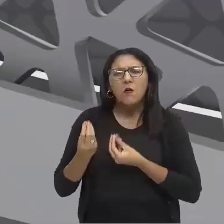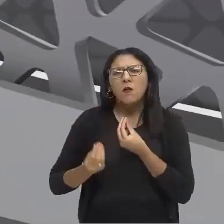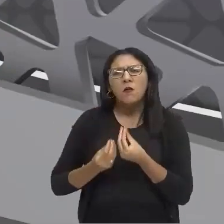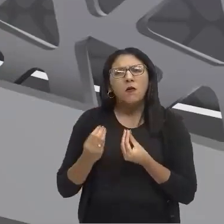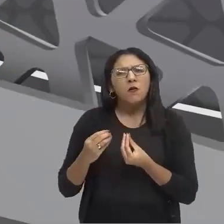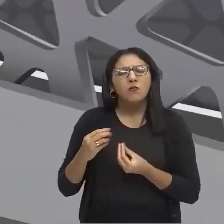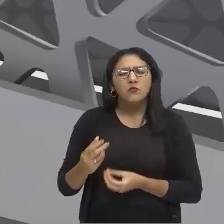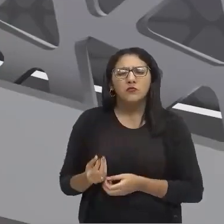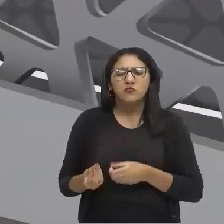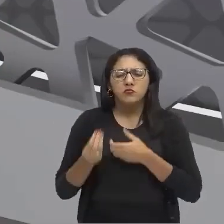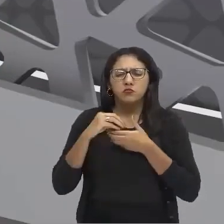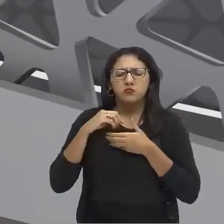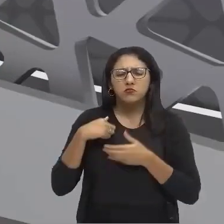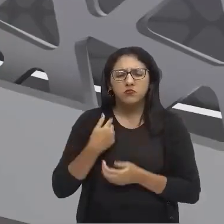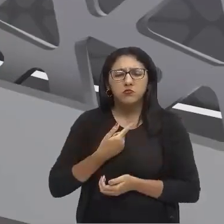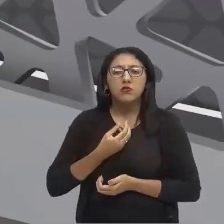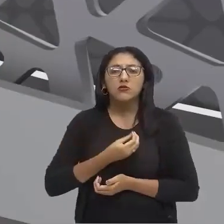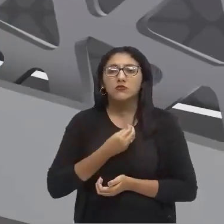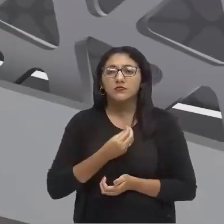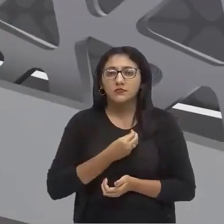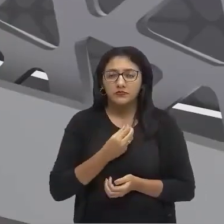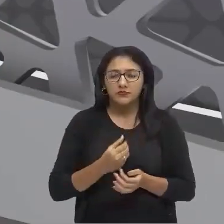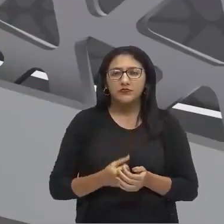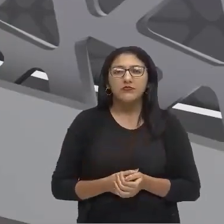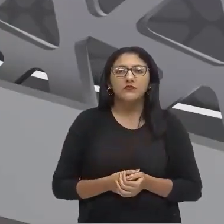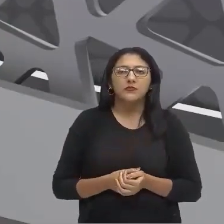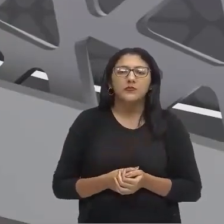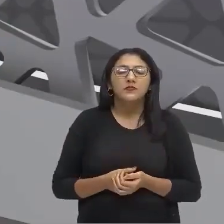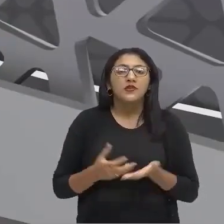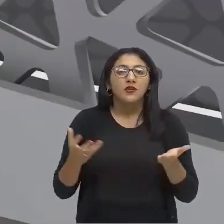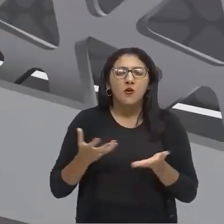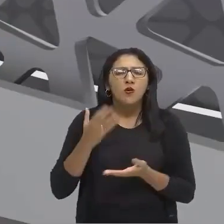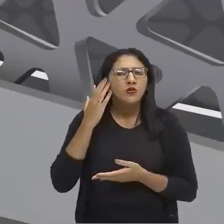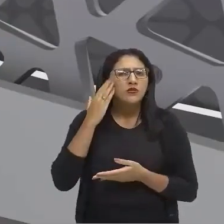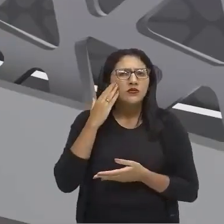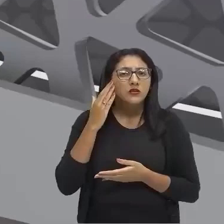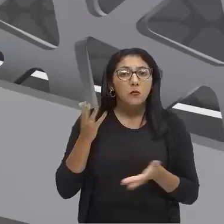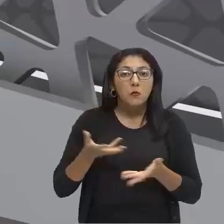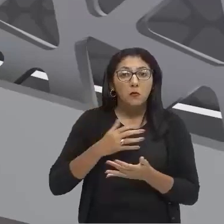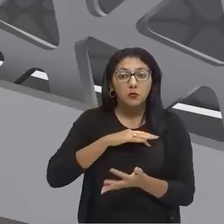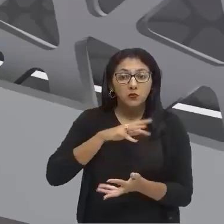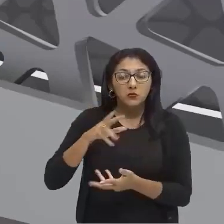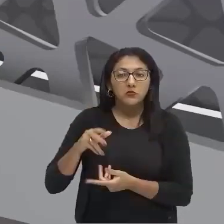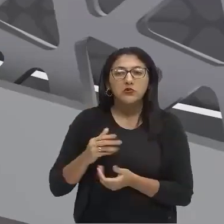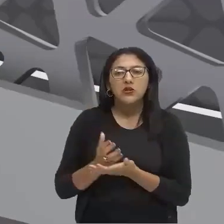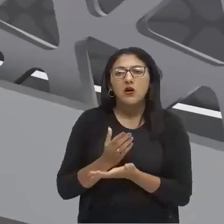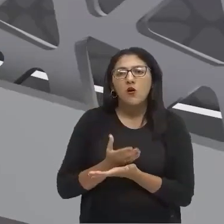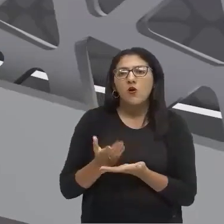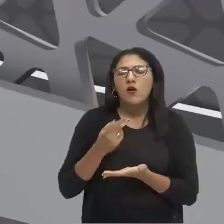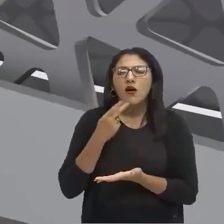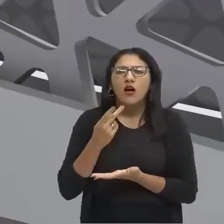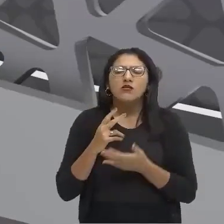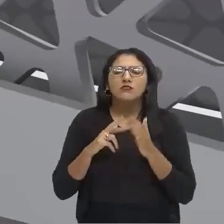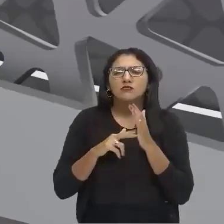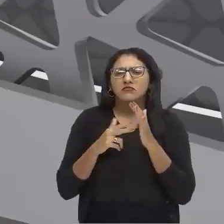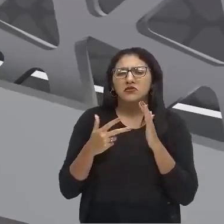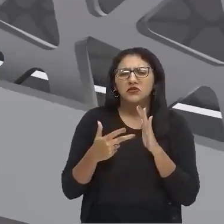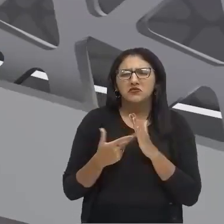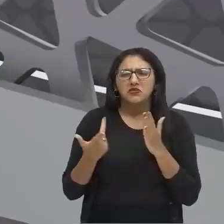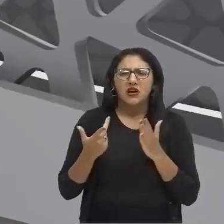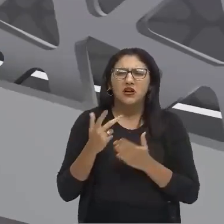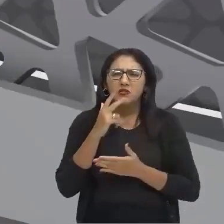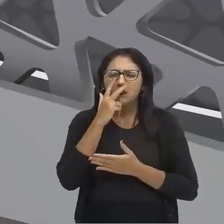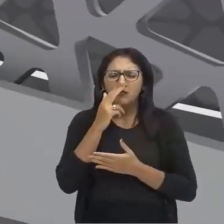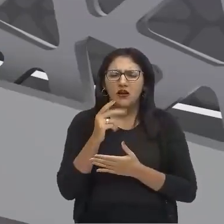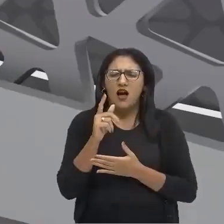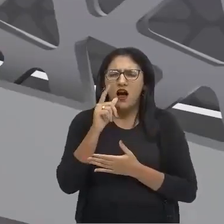nossa vida, essa palavra. Porque hoje, como nós falamos, o mundo é um mundo chamado, alguns chamam de mundo líquido. O que é esse mundo líquido?